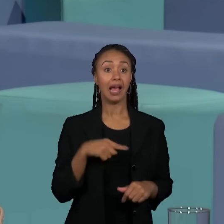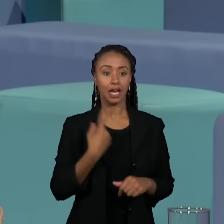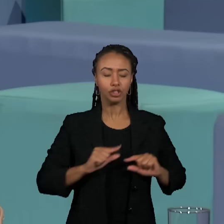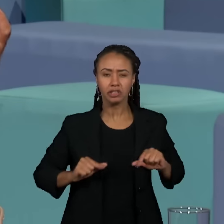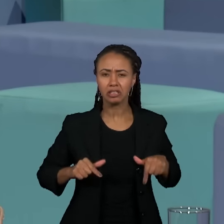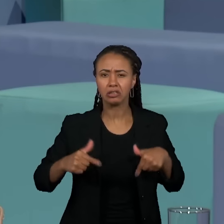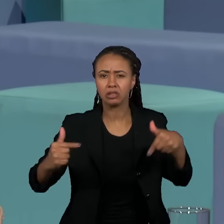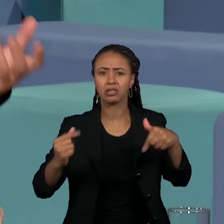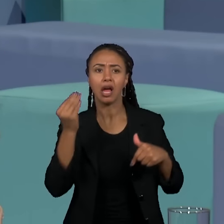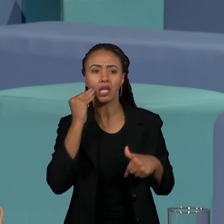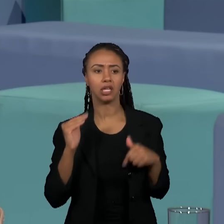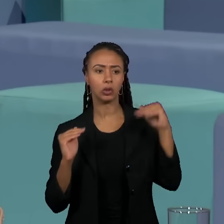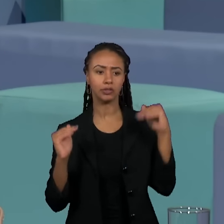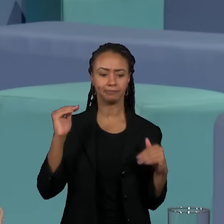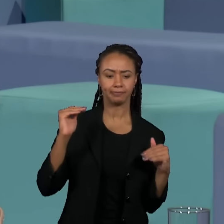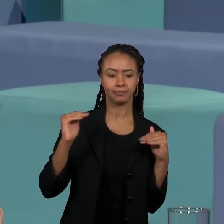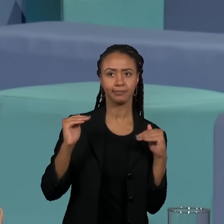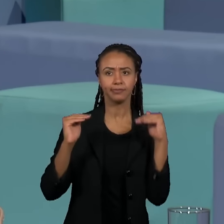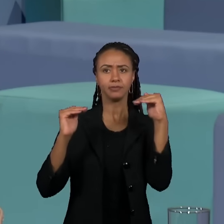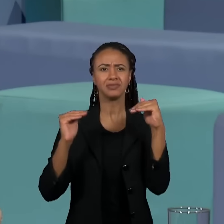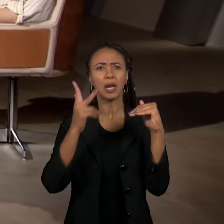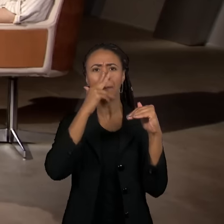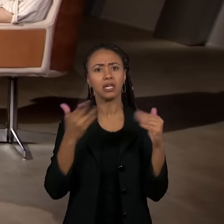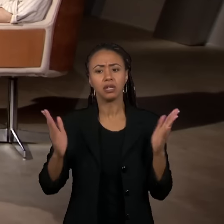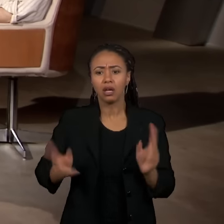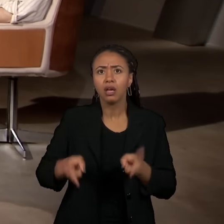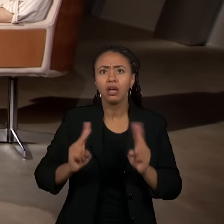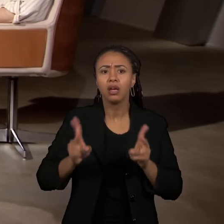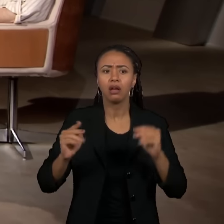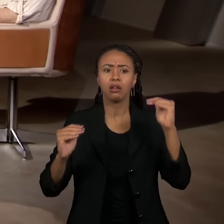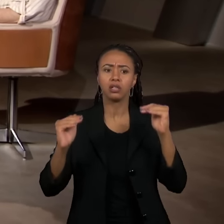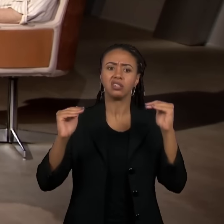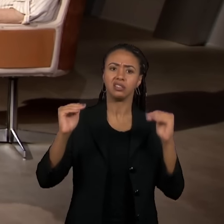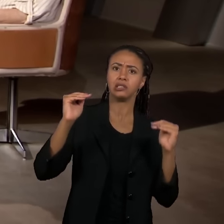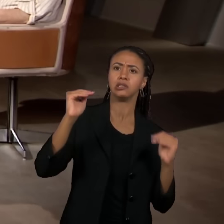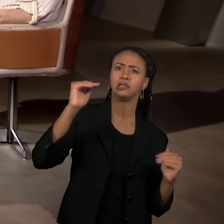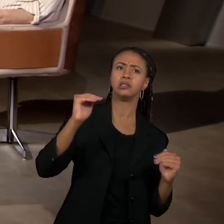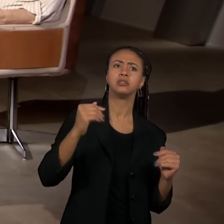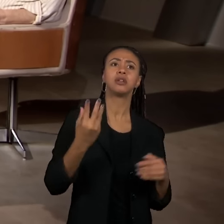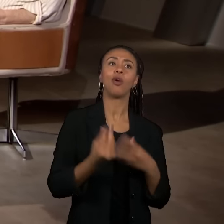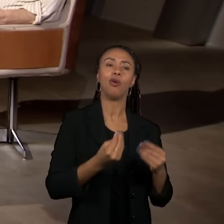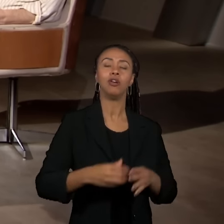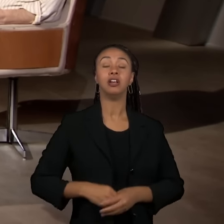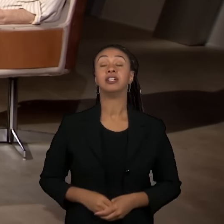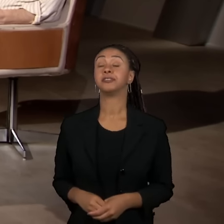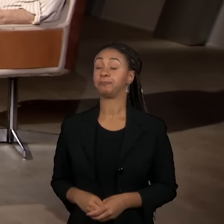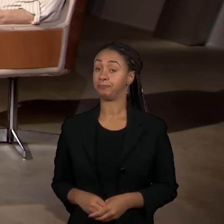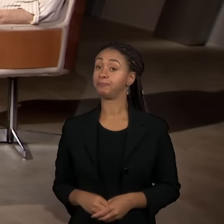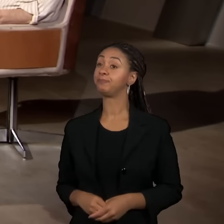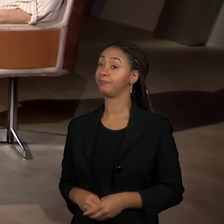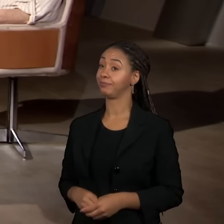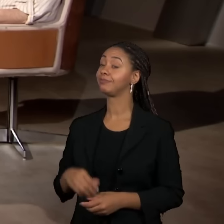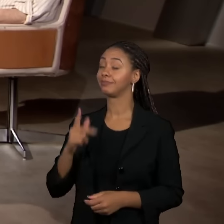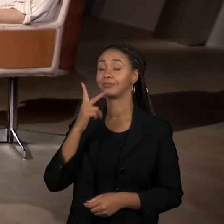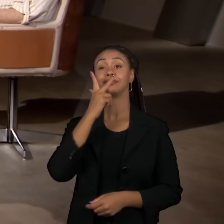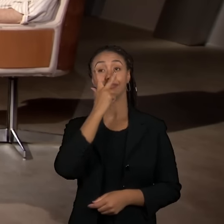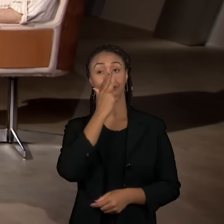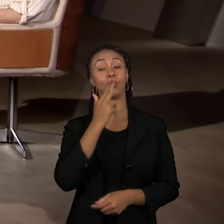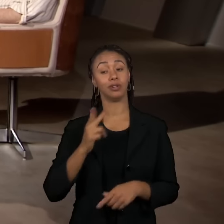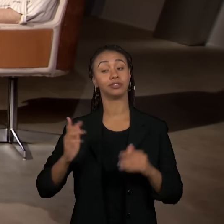que a educação tá aumentando a desigualdade né é eh eu acho que ainda vai ficar pode